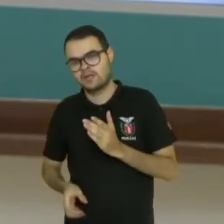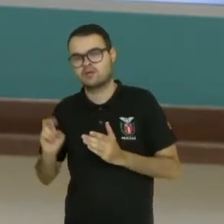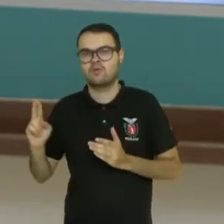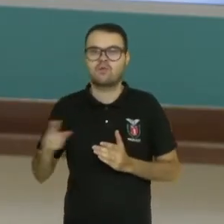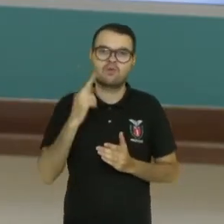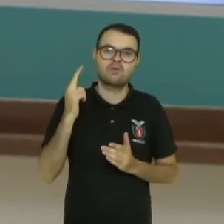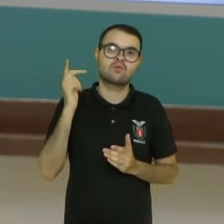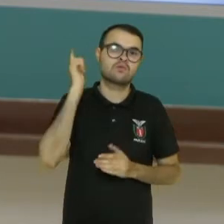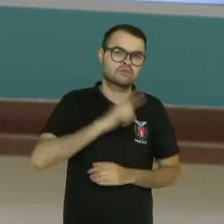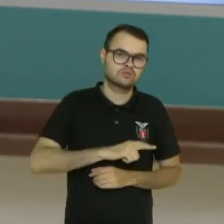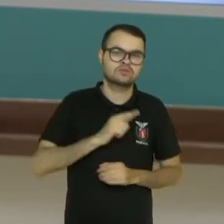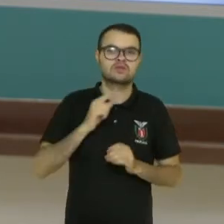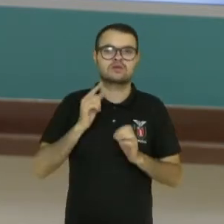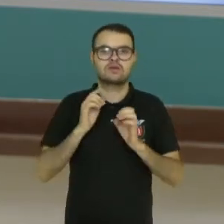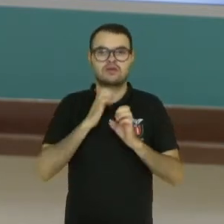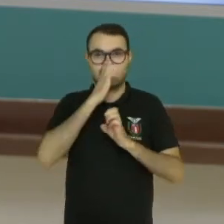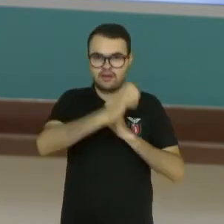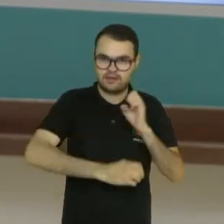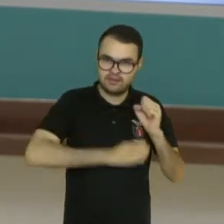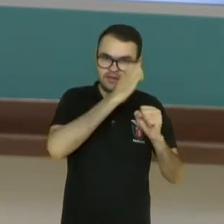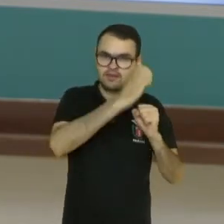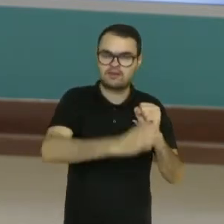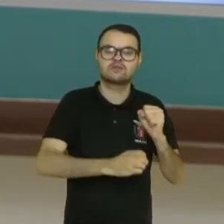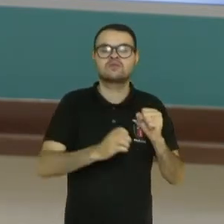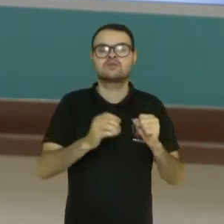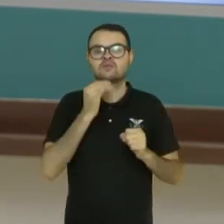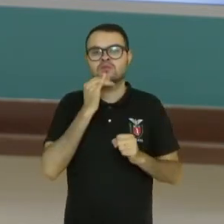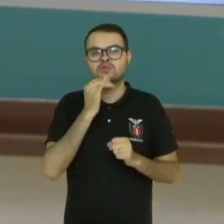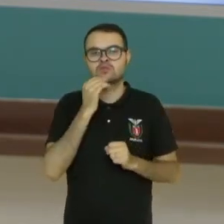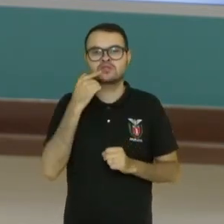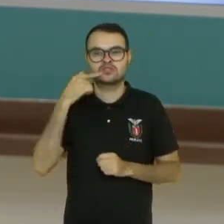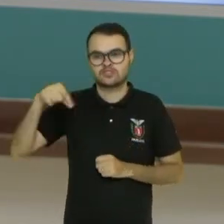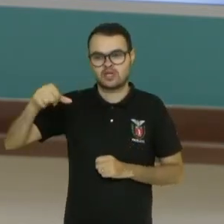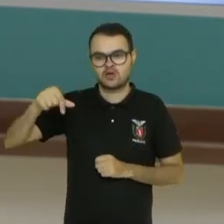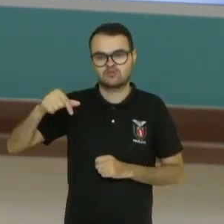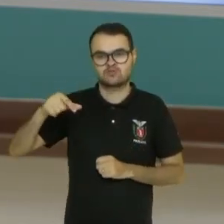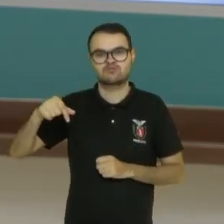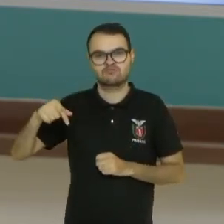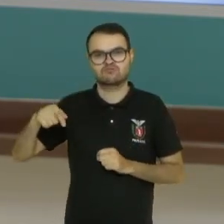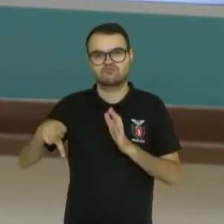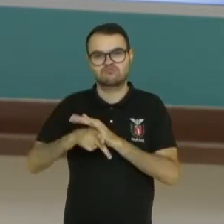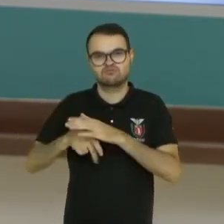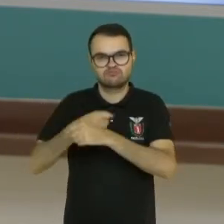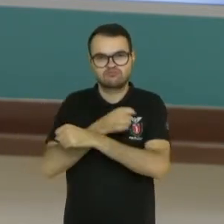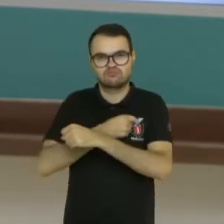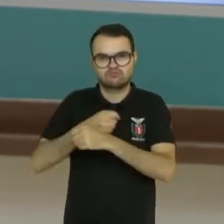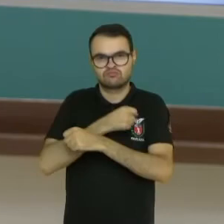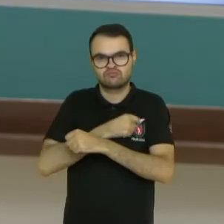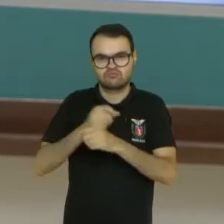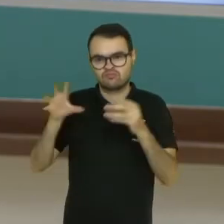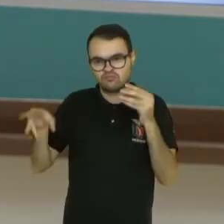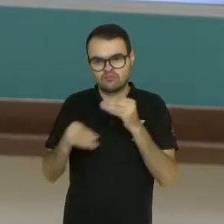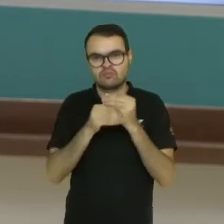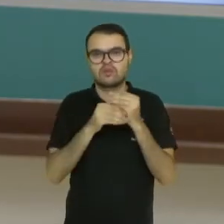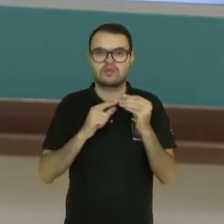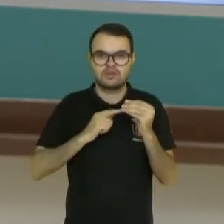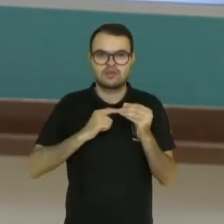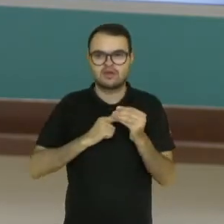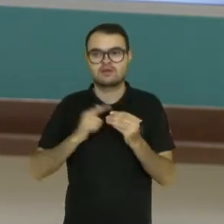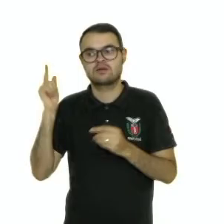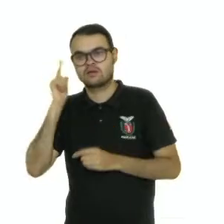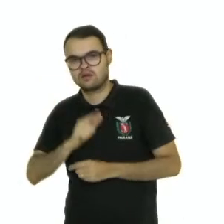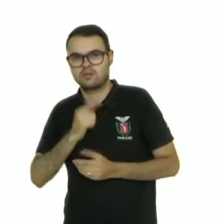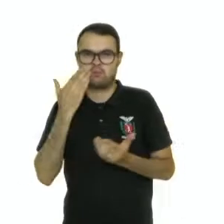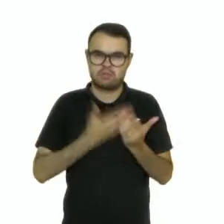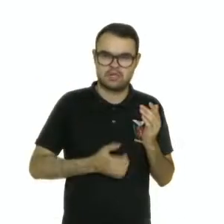tem, por exemplo, no sal de cozinha, o cloreto de sódio, que é um composto iônico que tem esse ganho e perda de elétrons. A